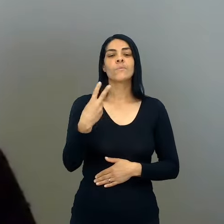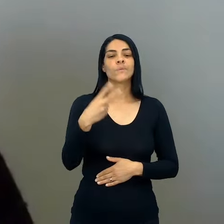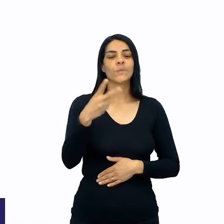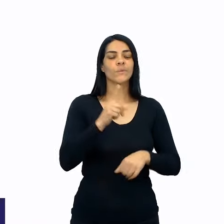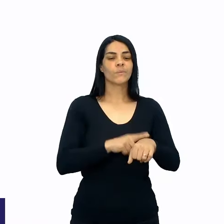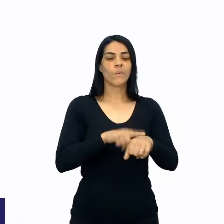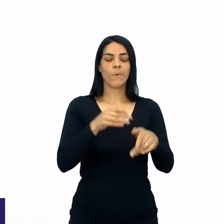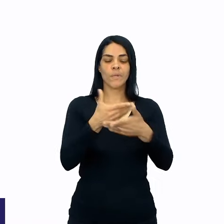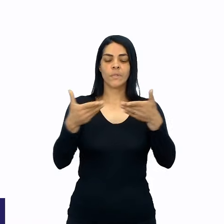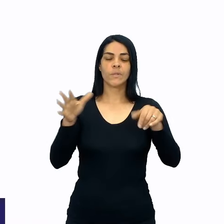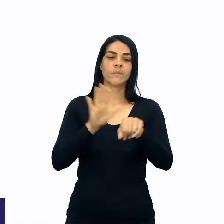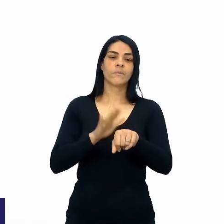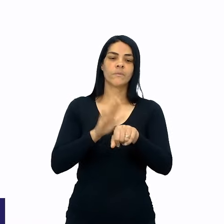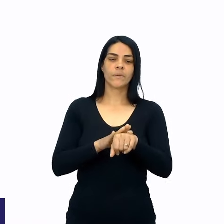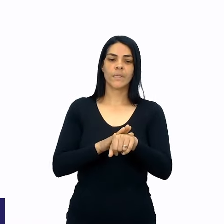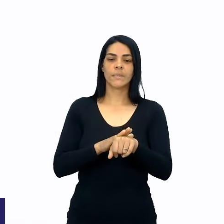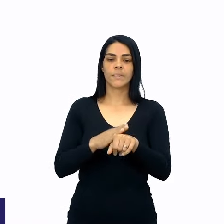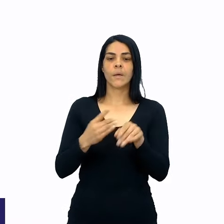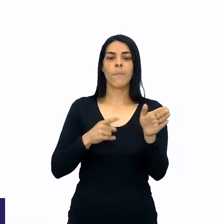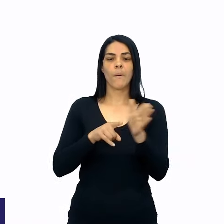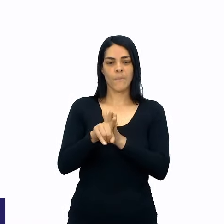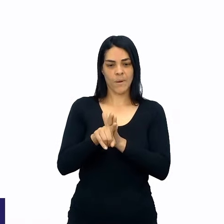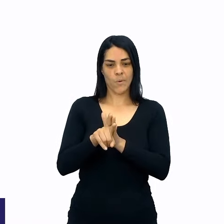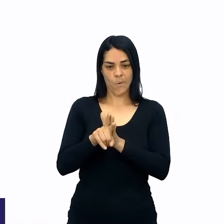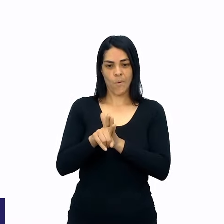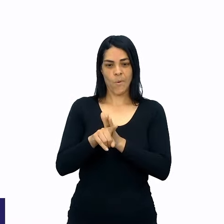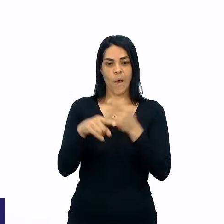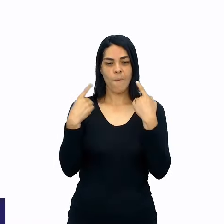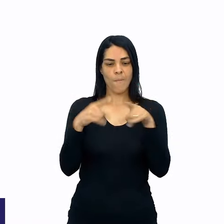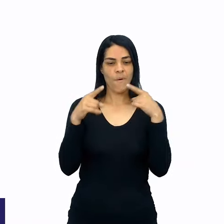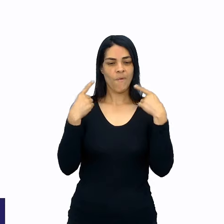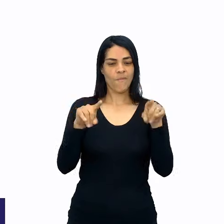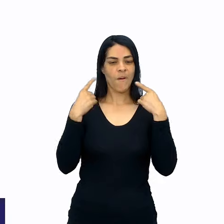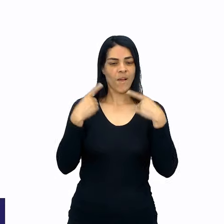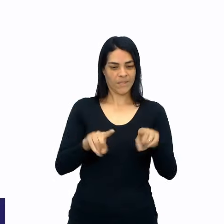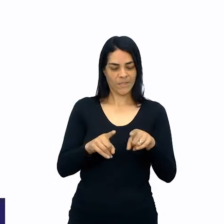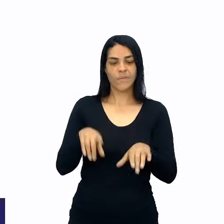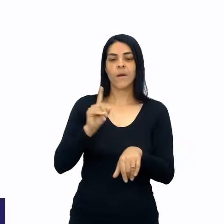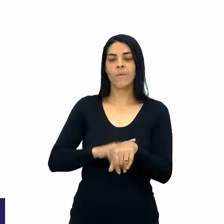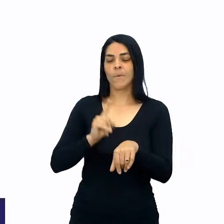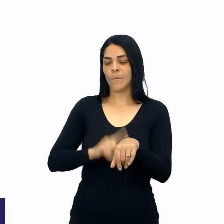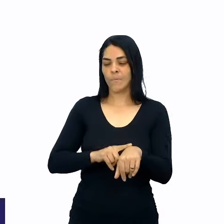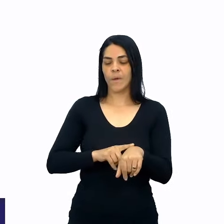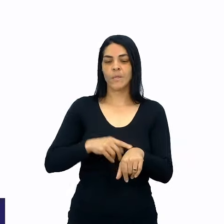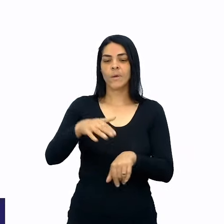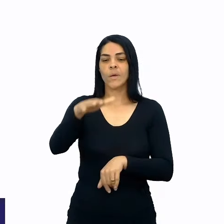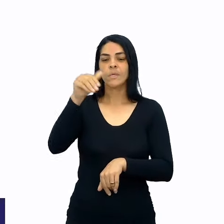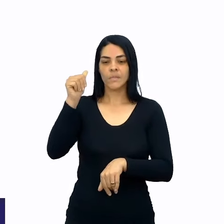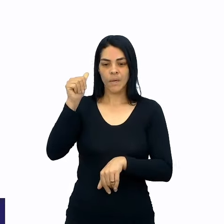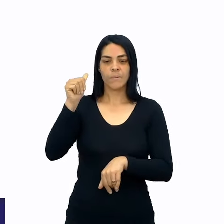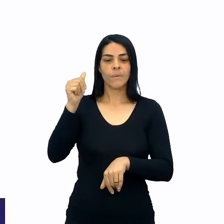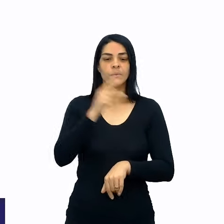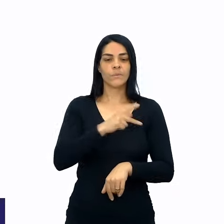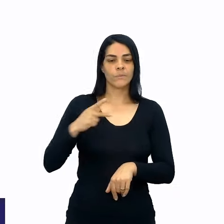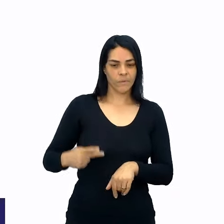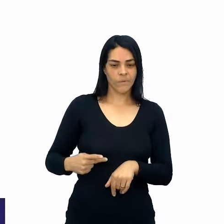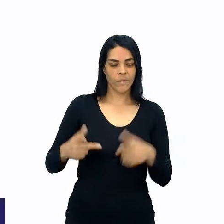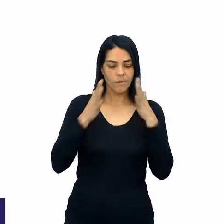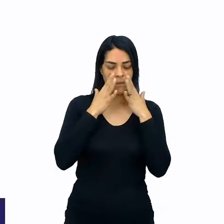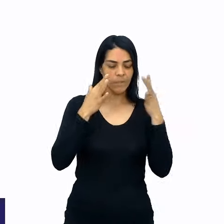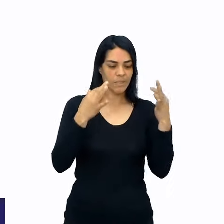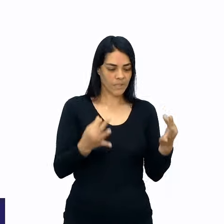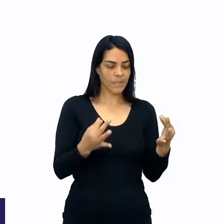faremos sempre uma pergunta provocativa. É um momento em que nós chamamos os professores para que ouçam a